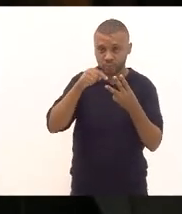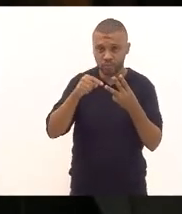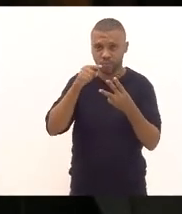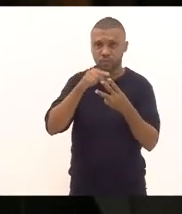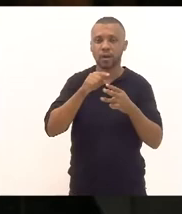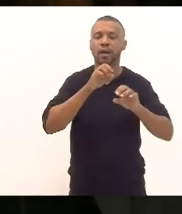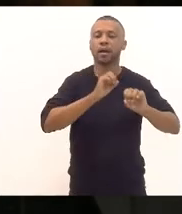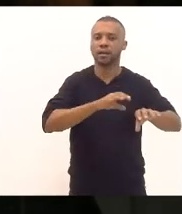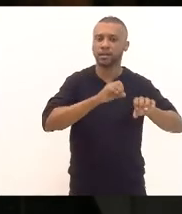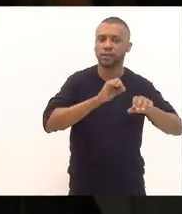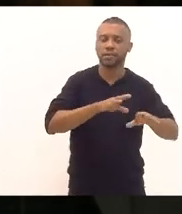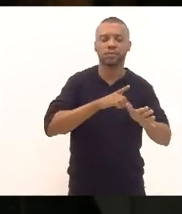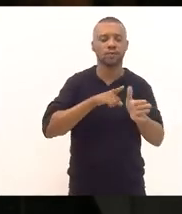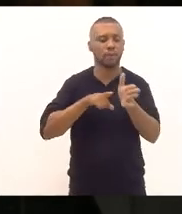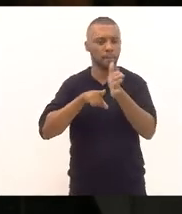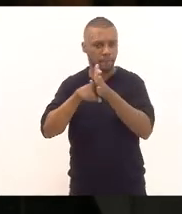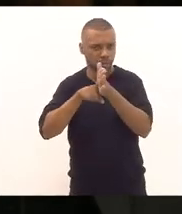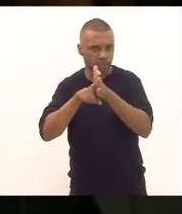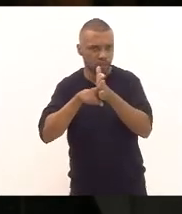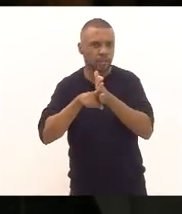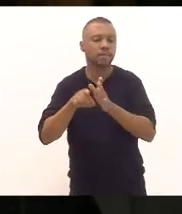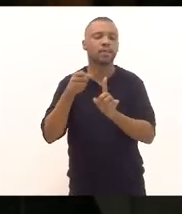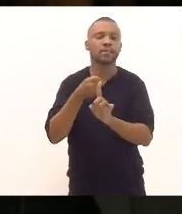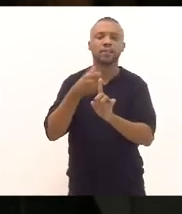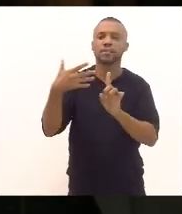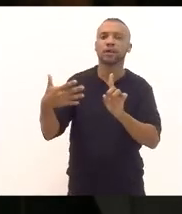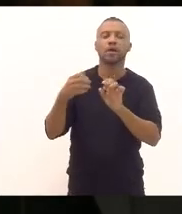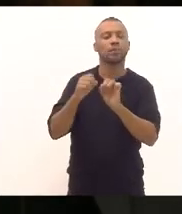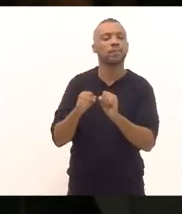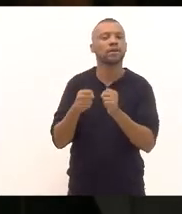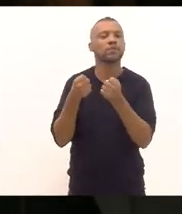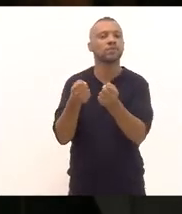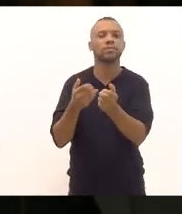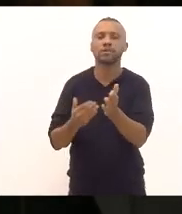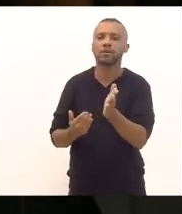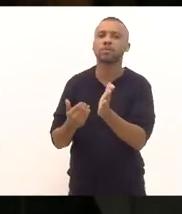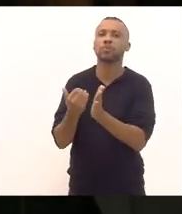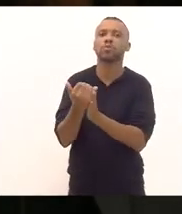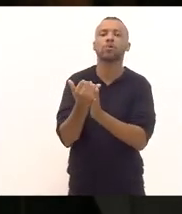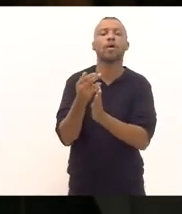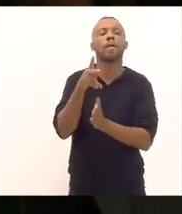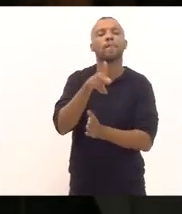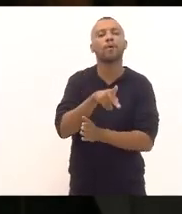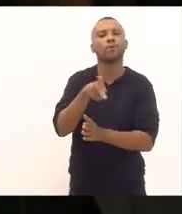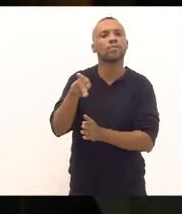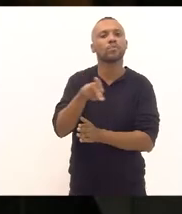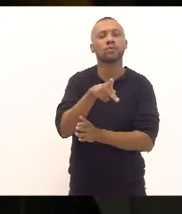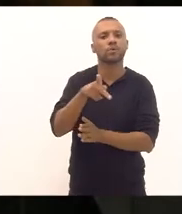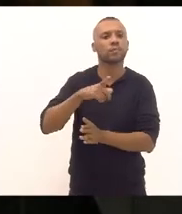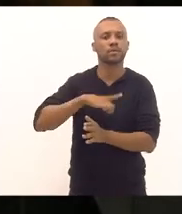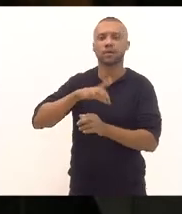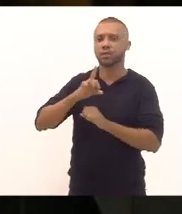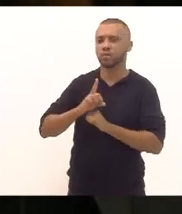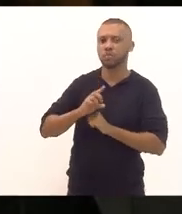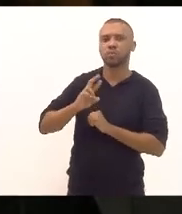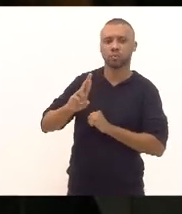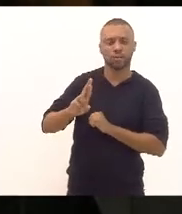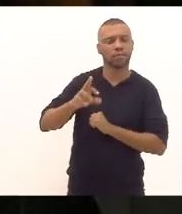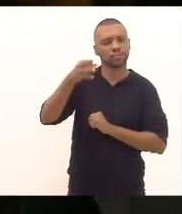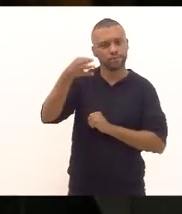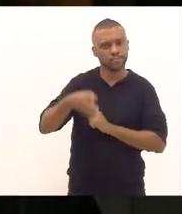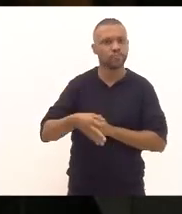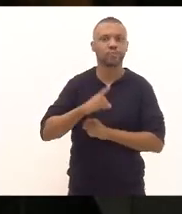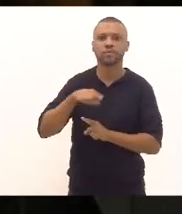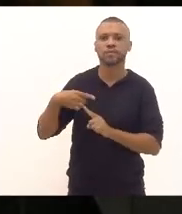e extensão E para isso garantido desde o início professores com doutorado né